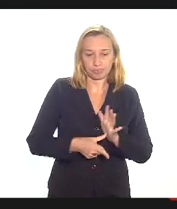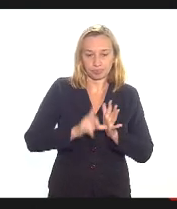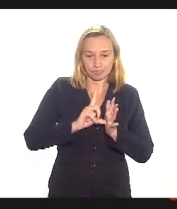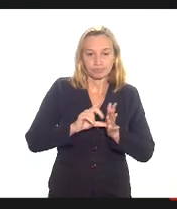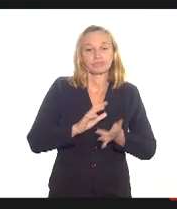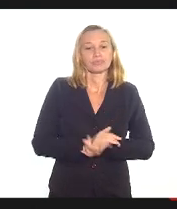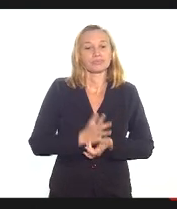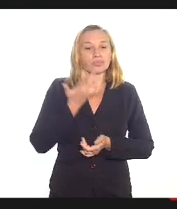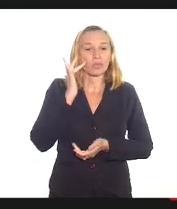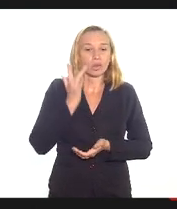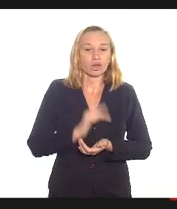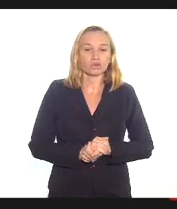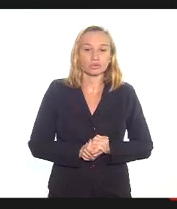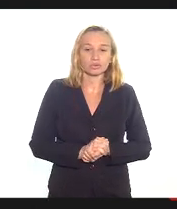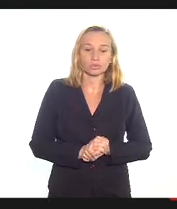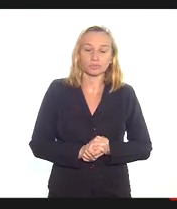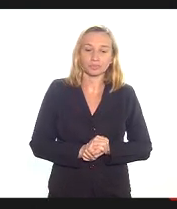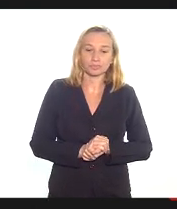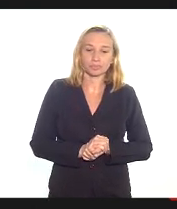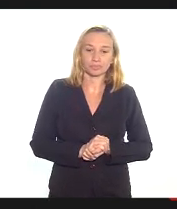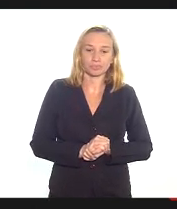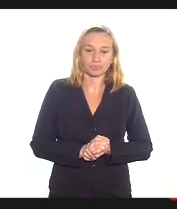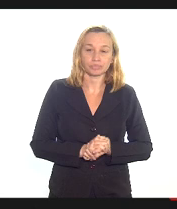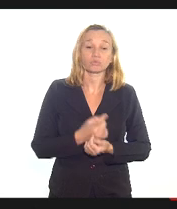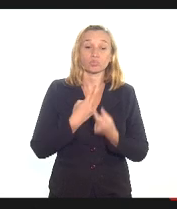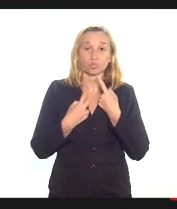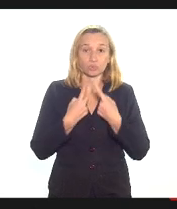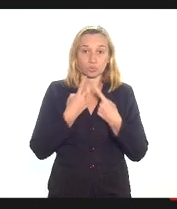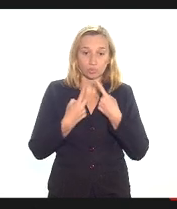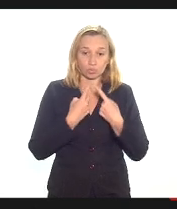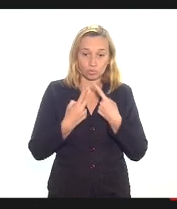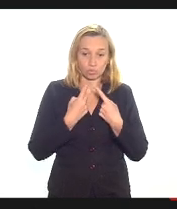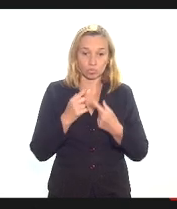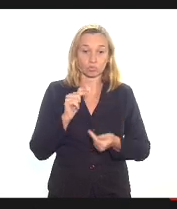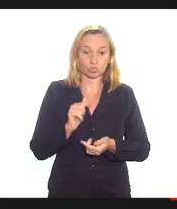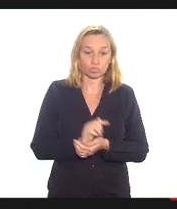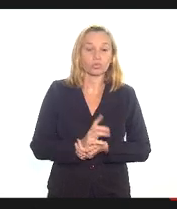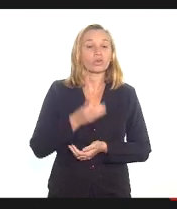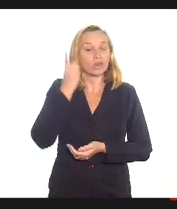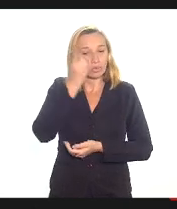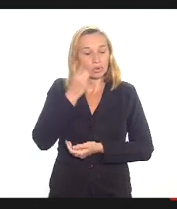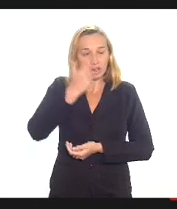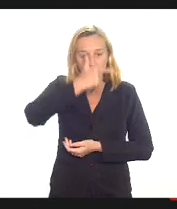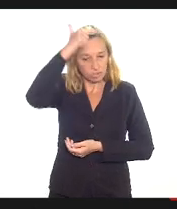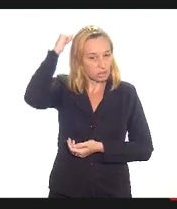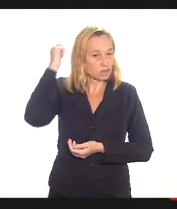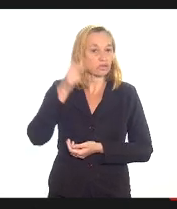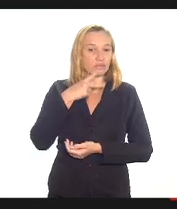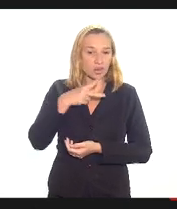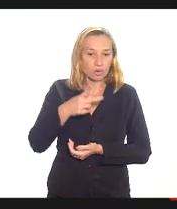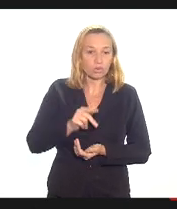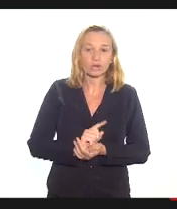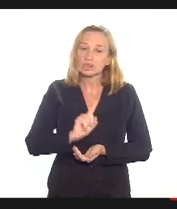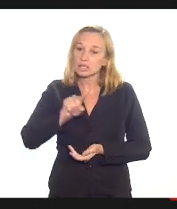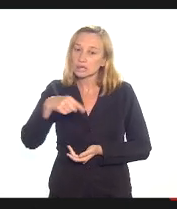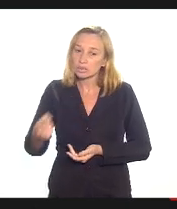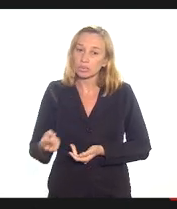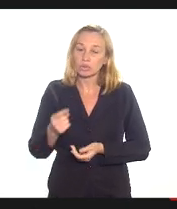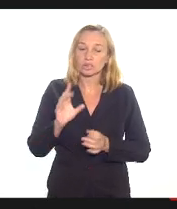Eu acho que aqui cabe uma discussão, o próprio deputado Luiz Paulo mencionou que depois